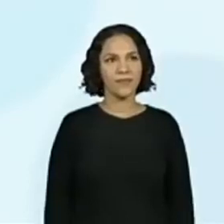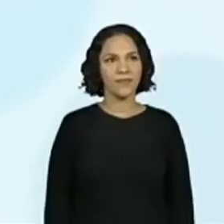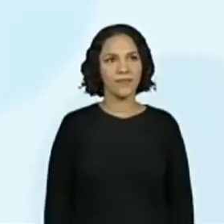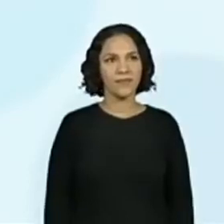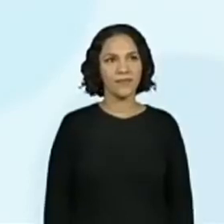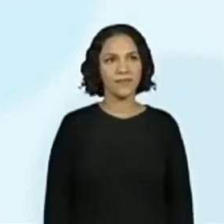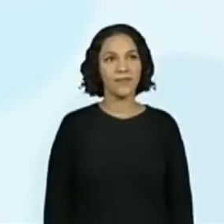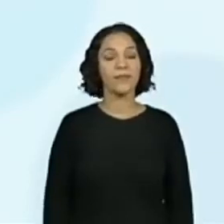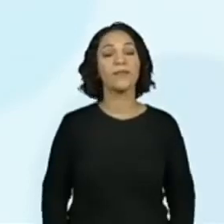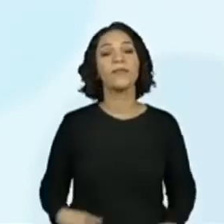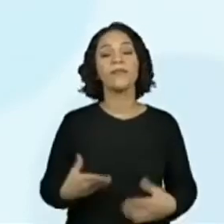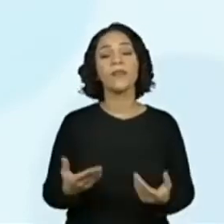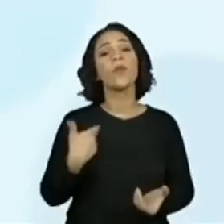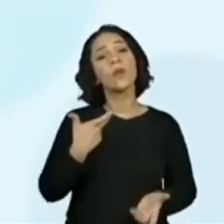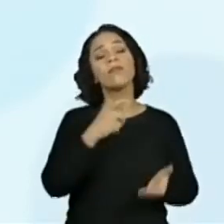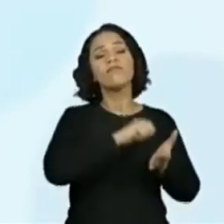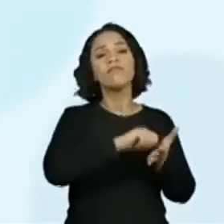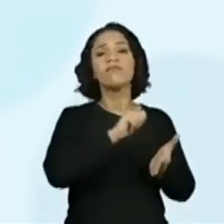Mas eu quero escrever